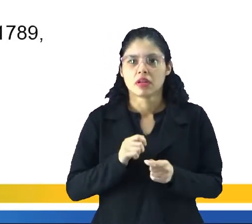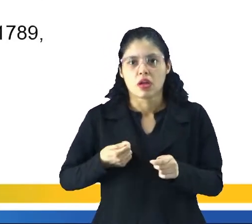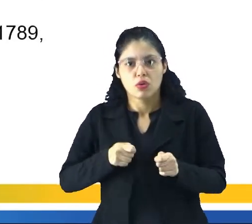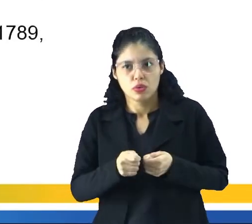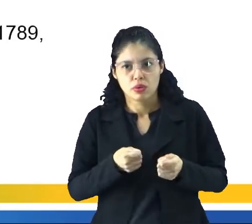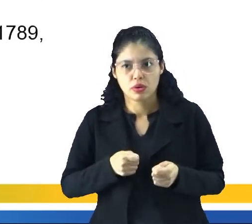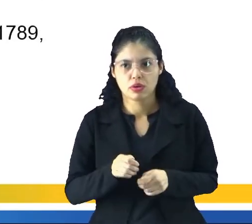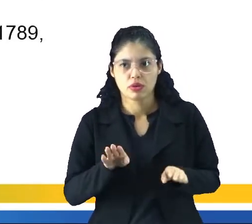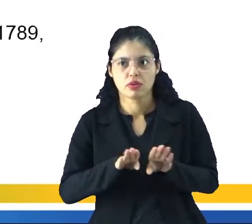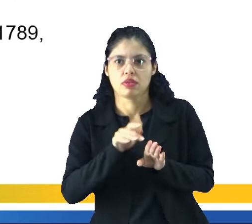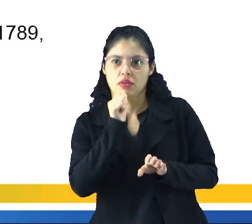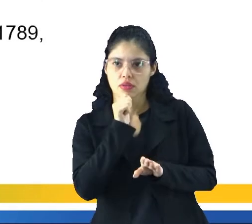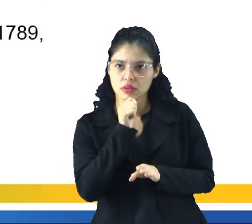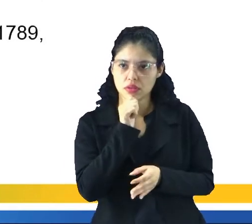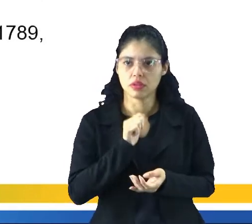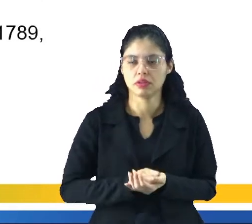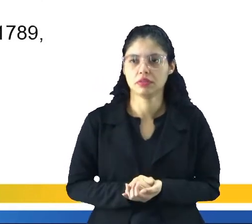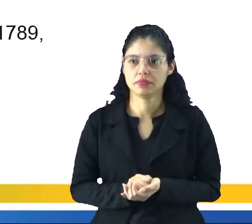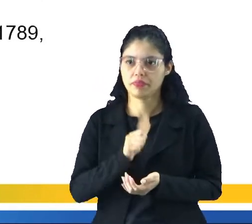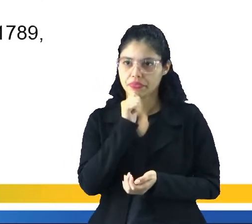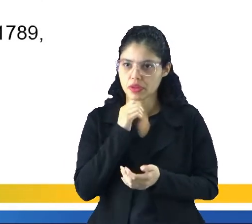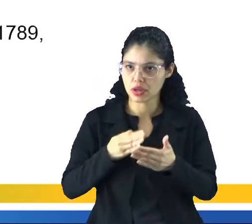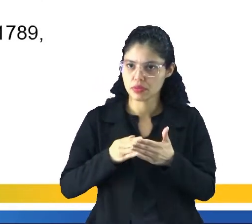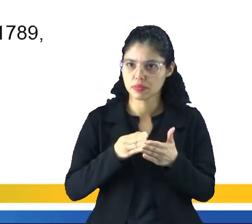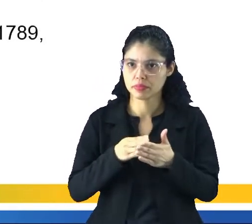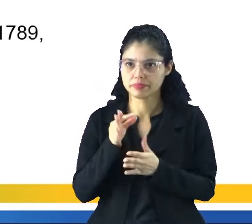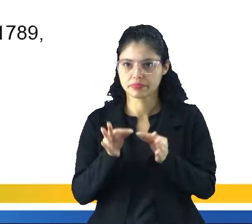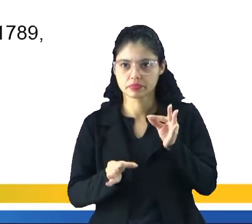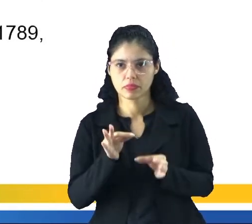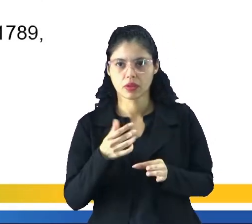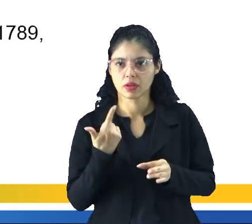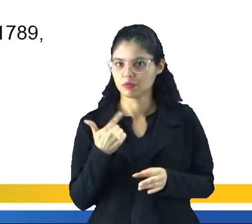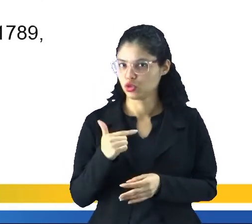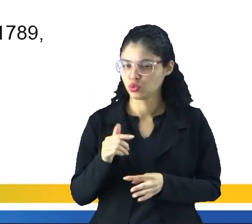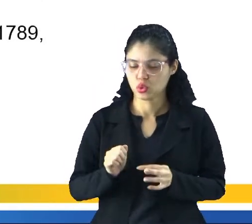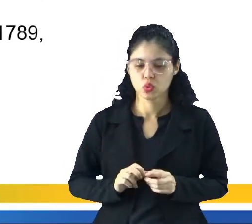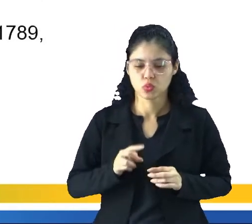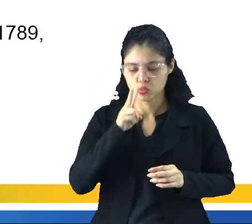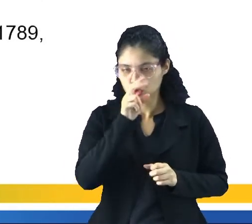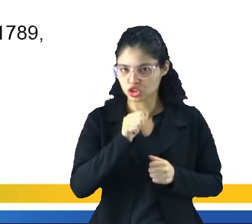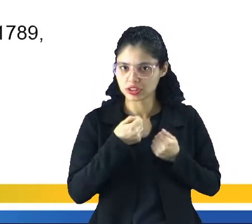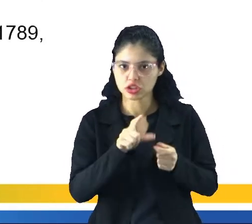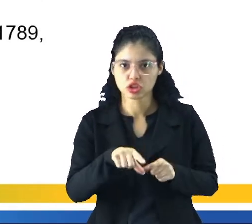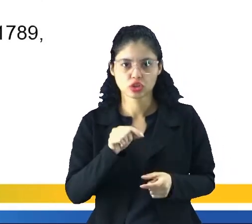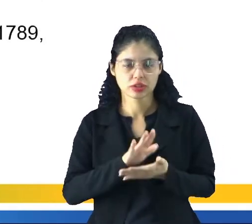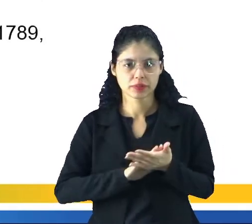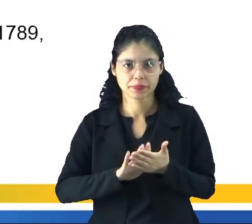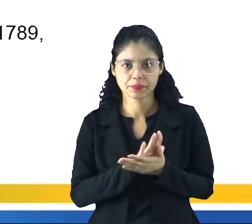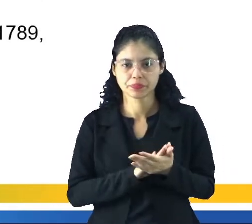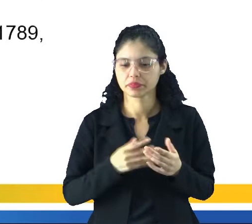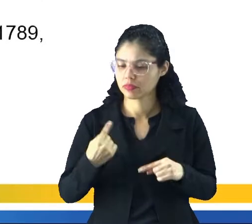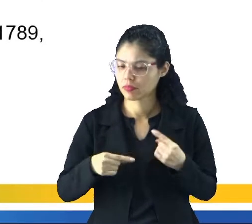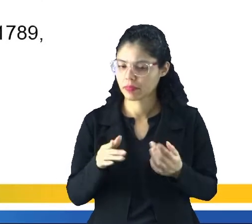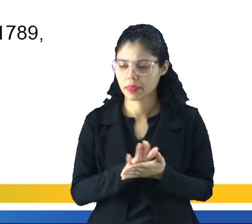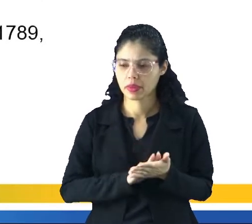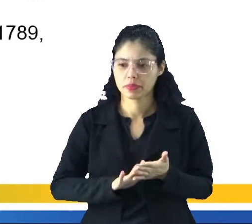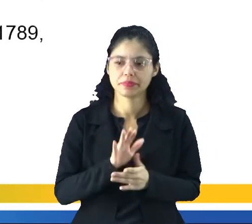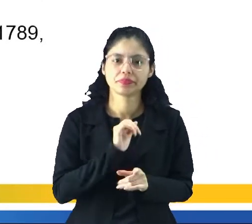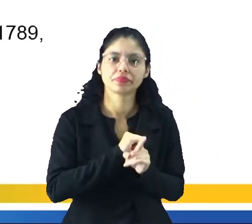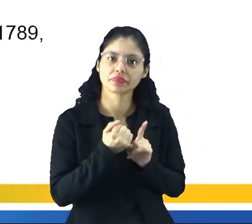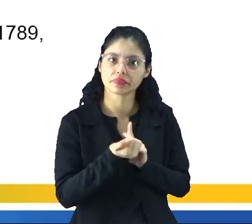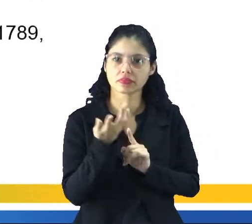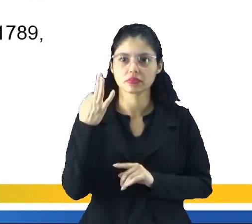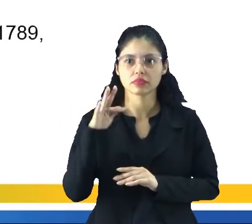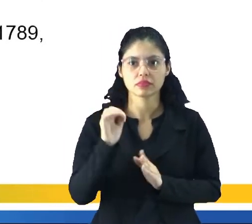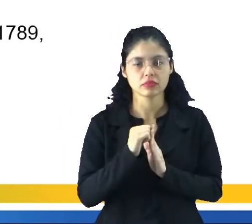sua posição política e jurídica era limitada. Eles não tinham poder de decisão, nenhum prestígio político aí na sociedade francesa do